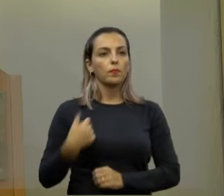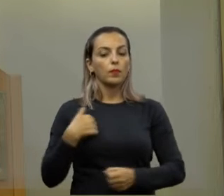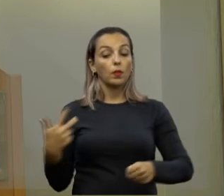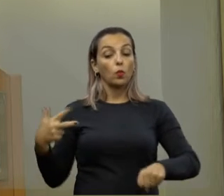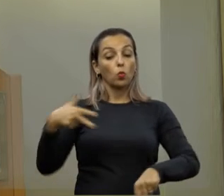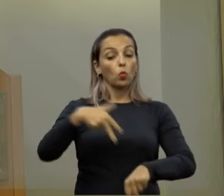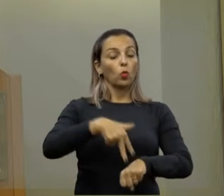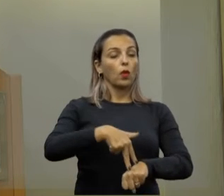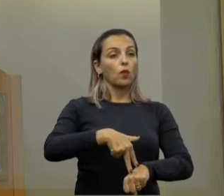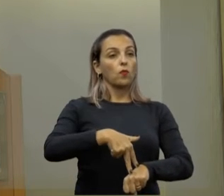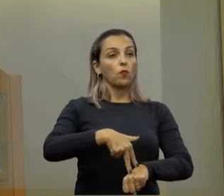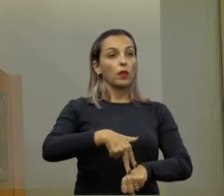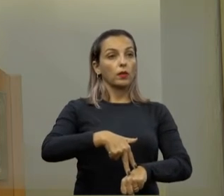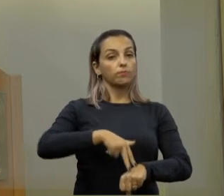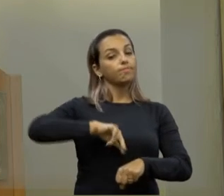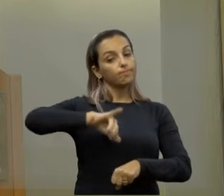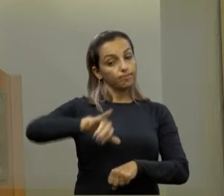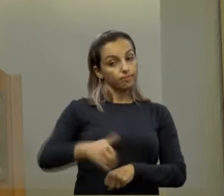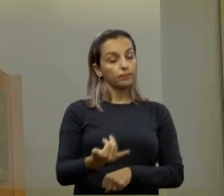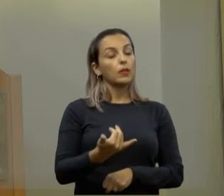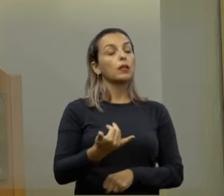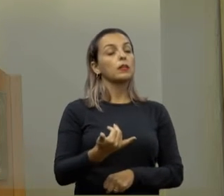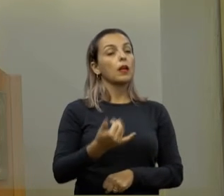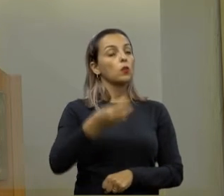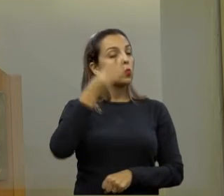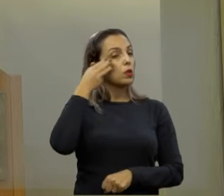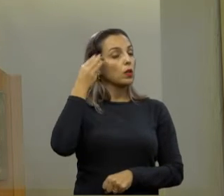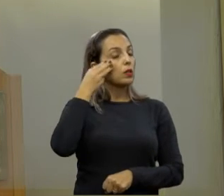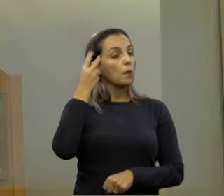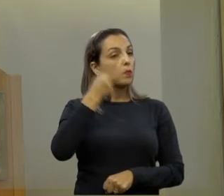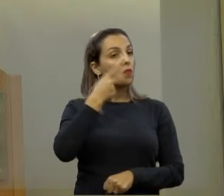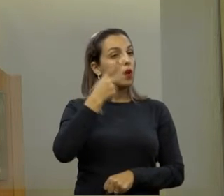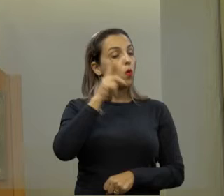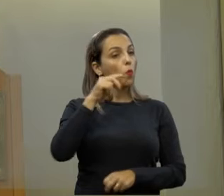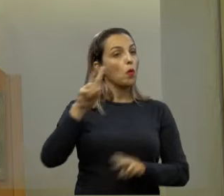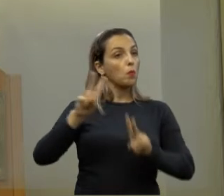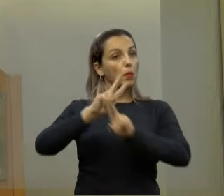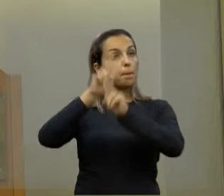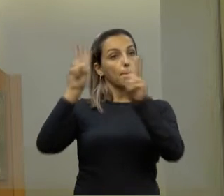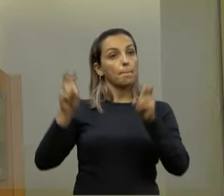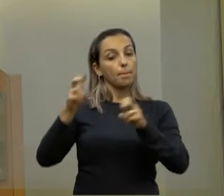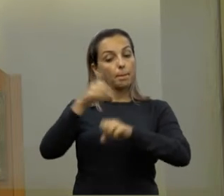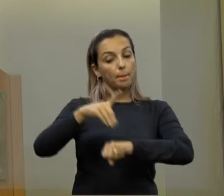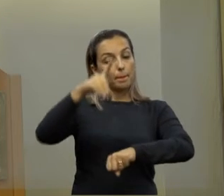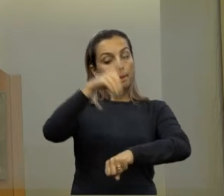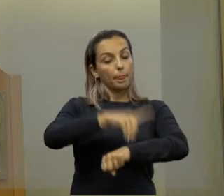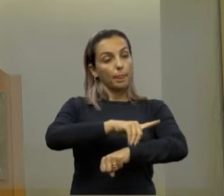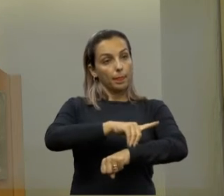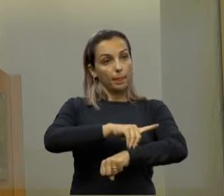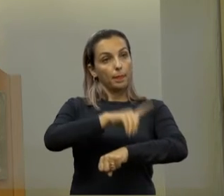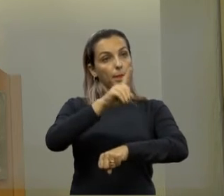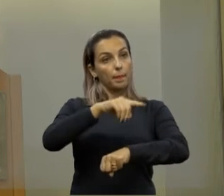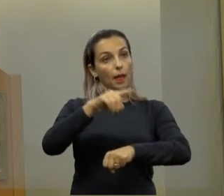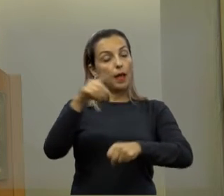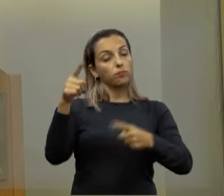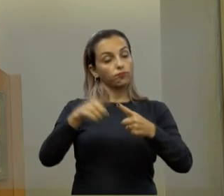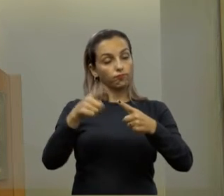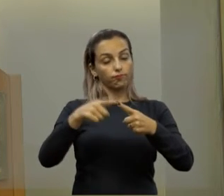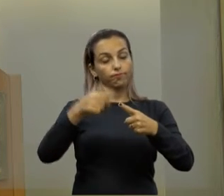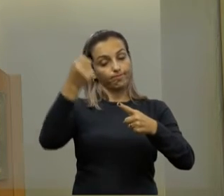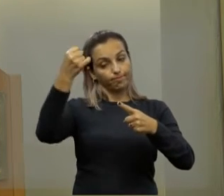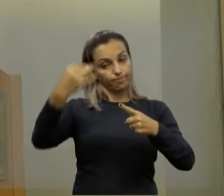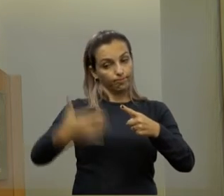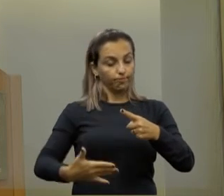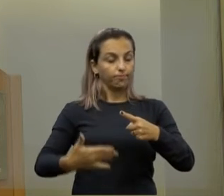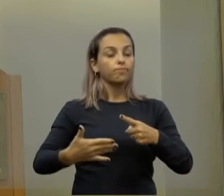venho aqui já de começo aproveitando a deixa do Guilherme vou começar aí falando dessa questão da dengue até era outro um ponto